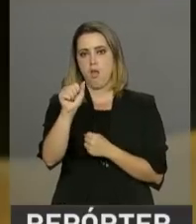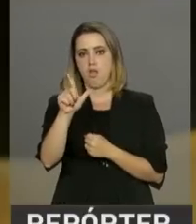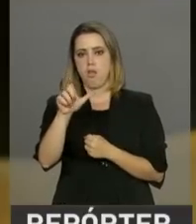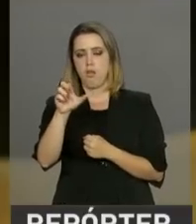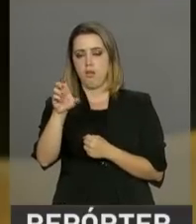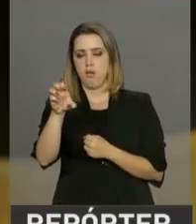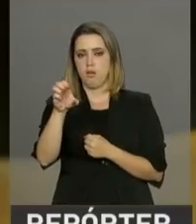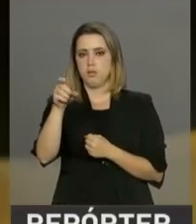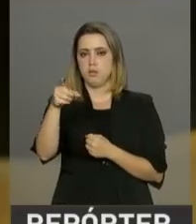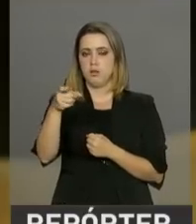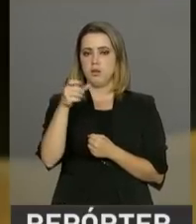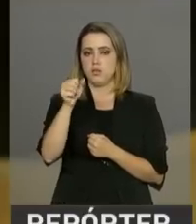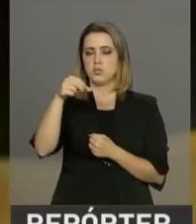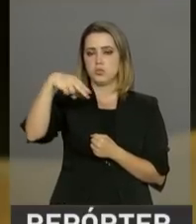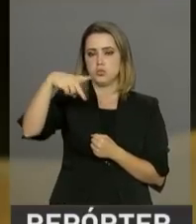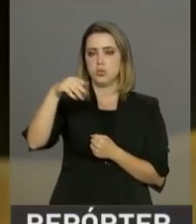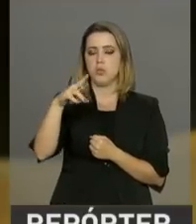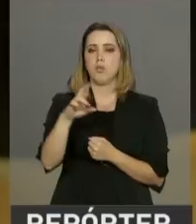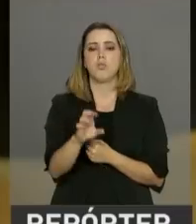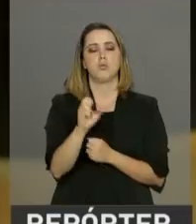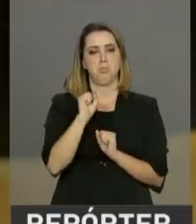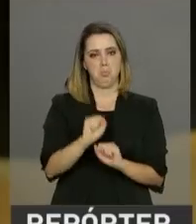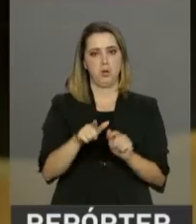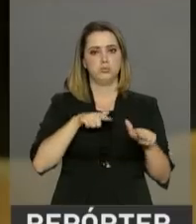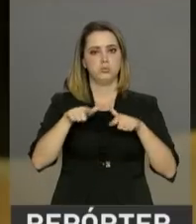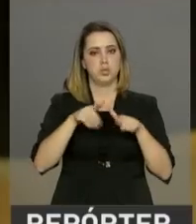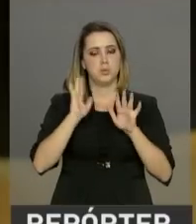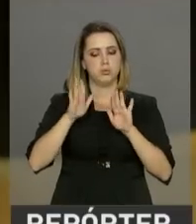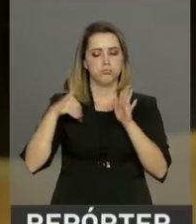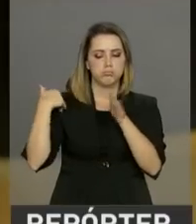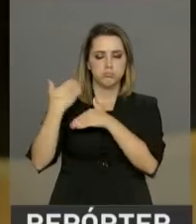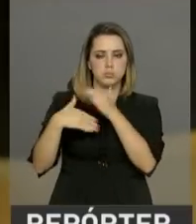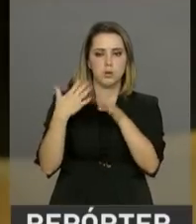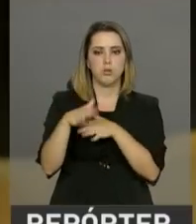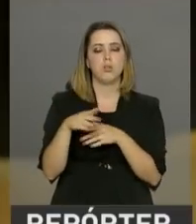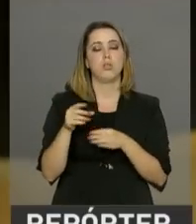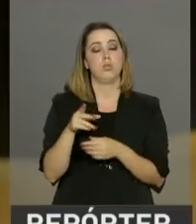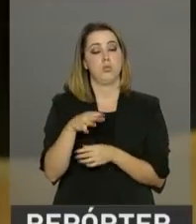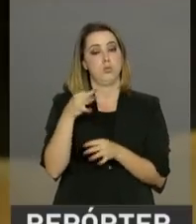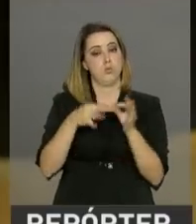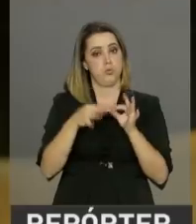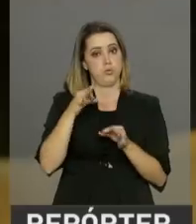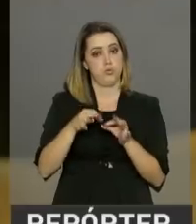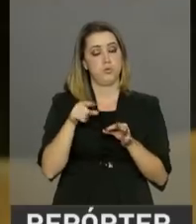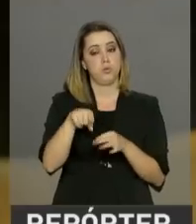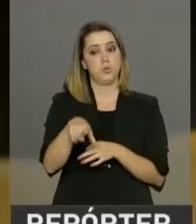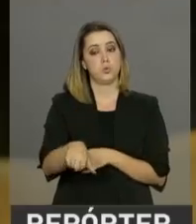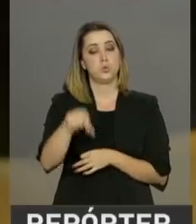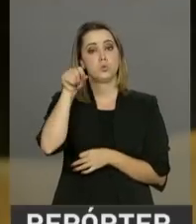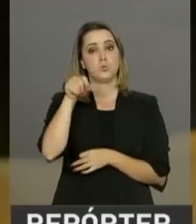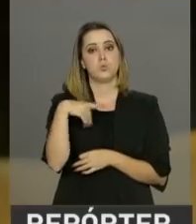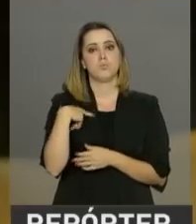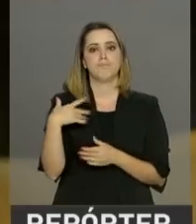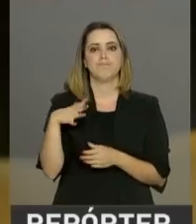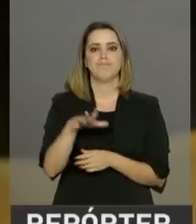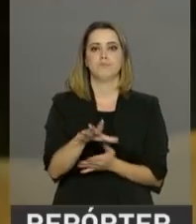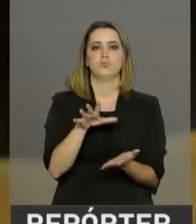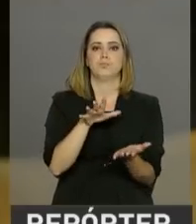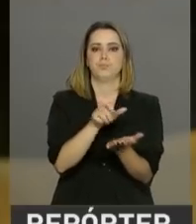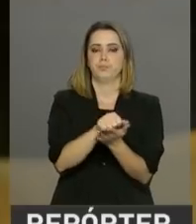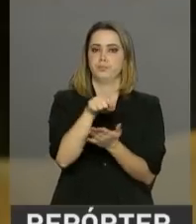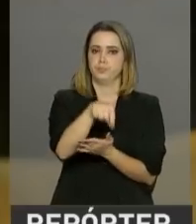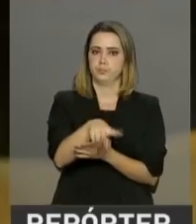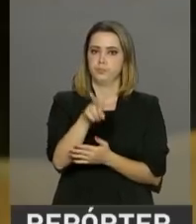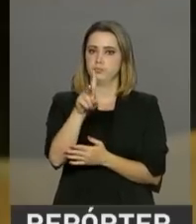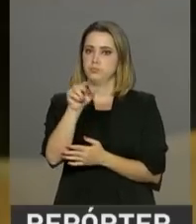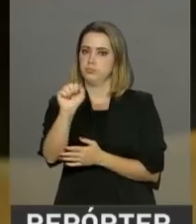acadêmicas e profissionais sólidas que justificam a sua escolha para assumir as responsabilidades dessa